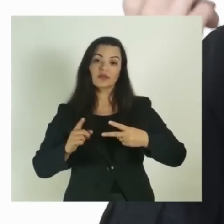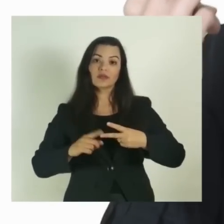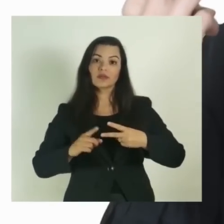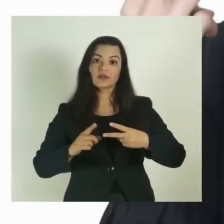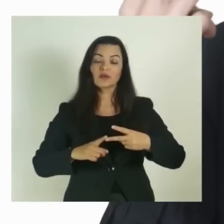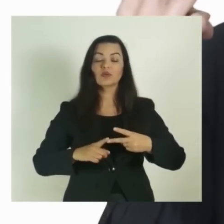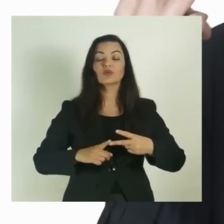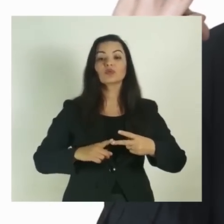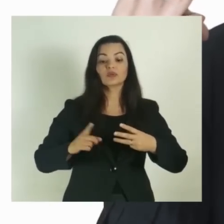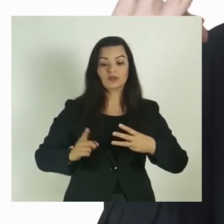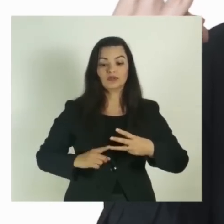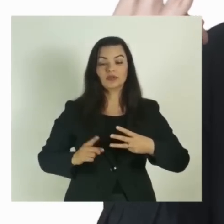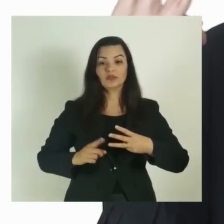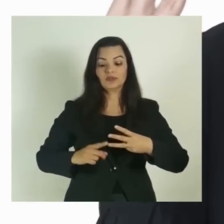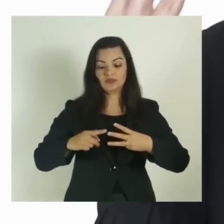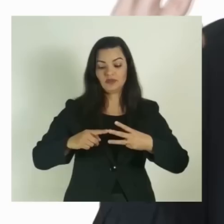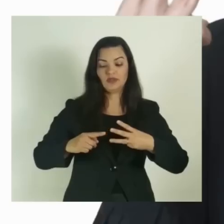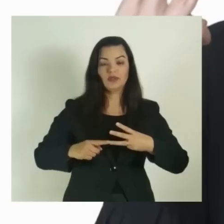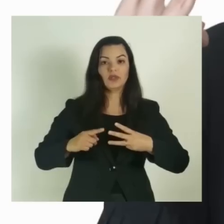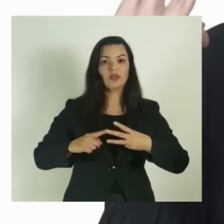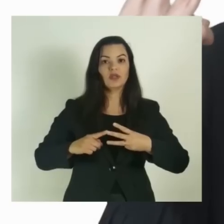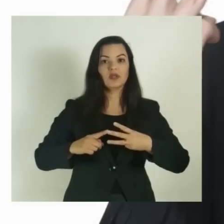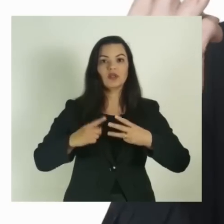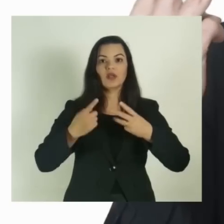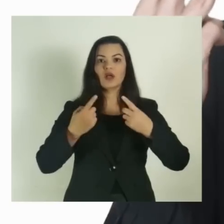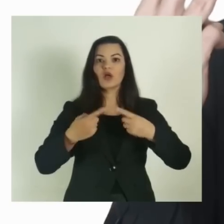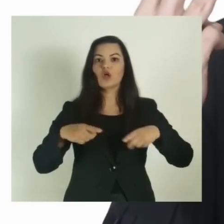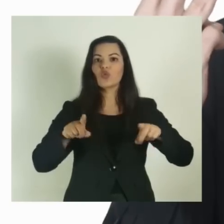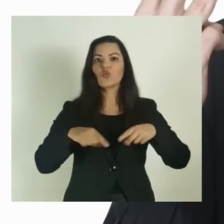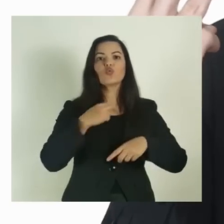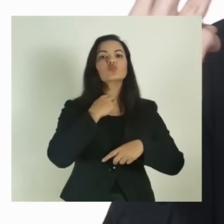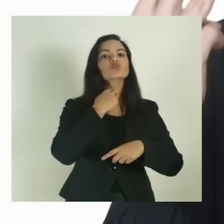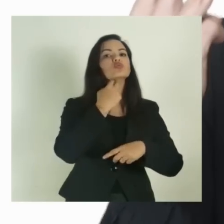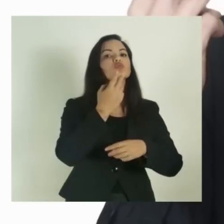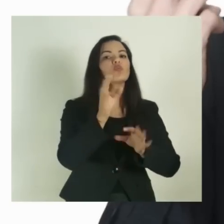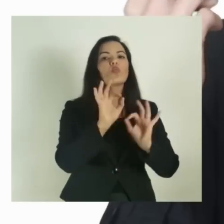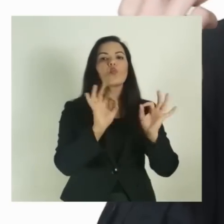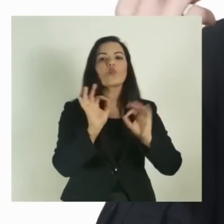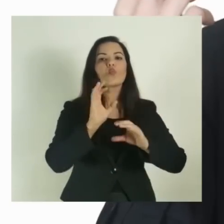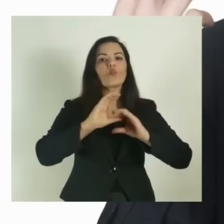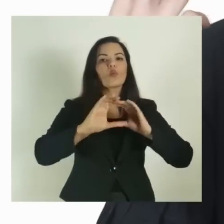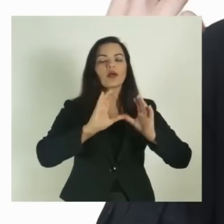terceira versões, a gente não usou a melodia cantada, e sim